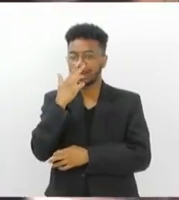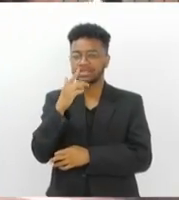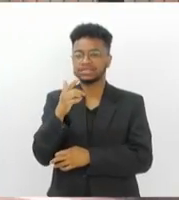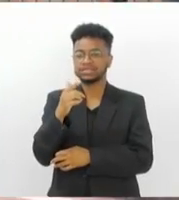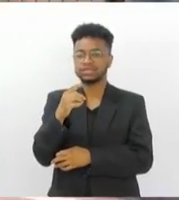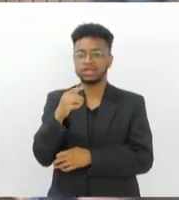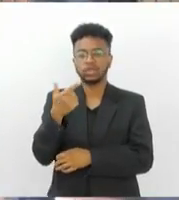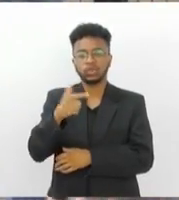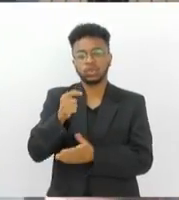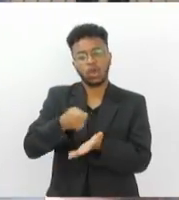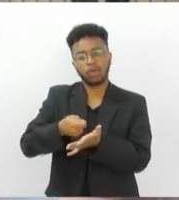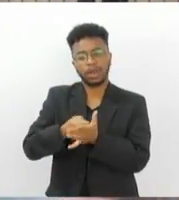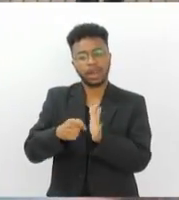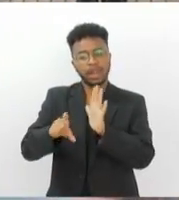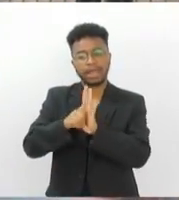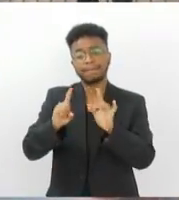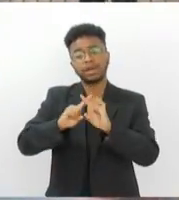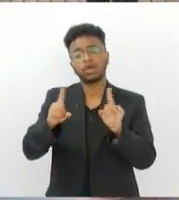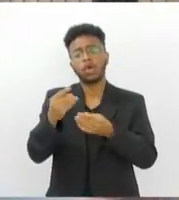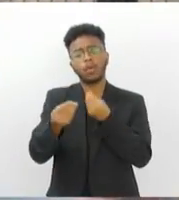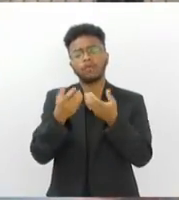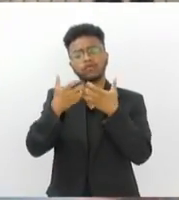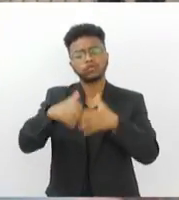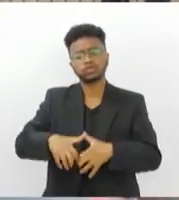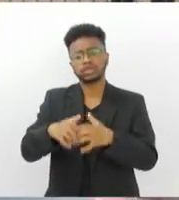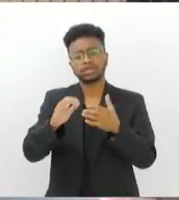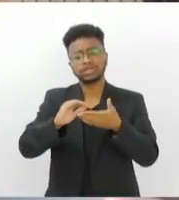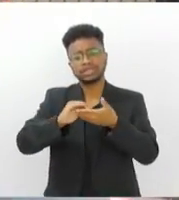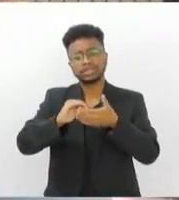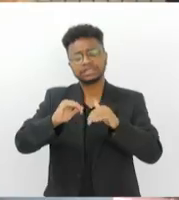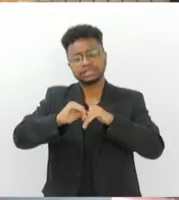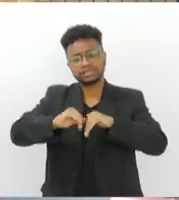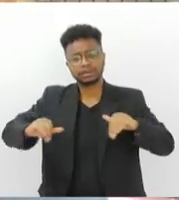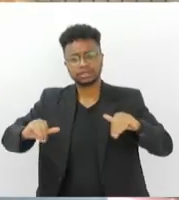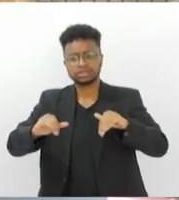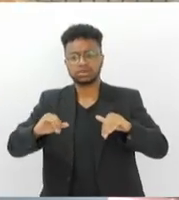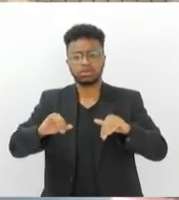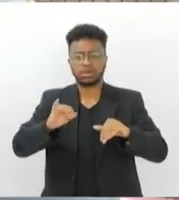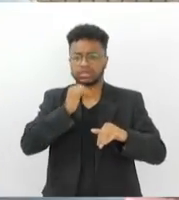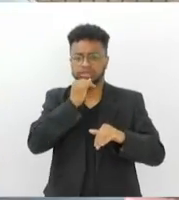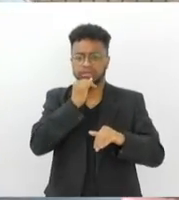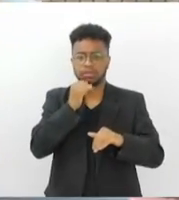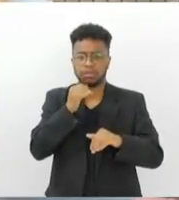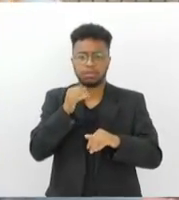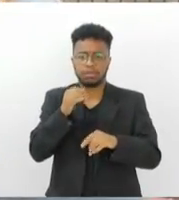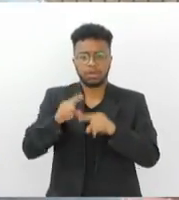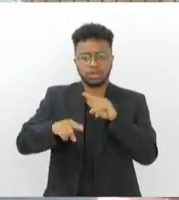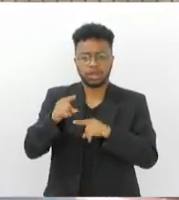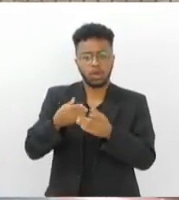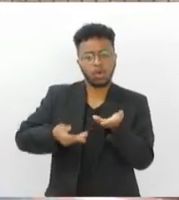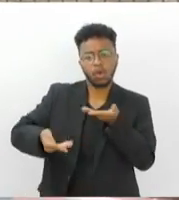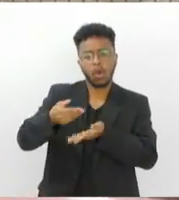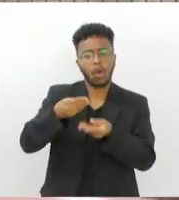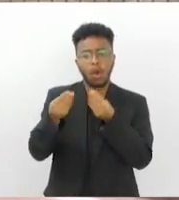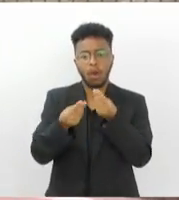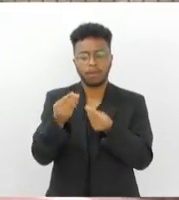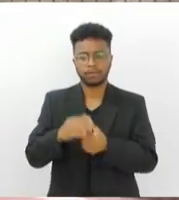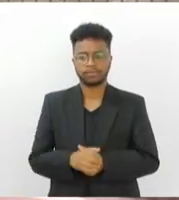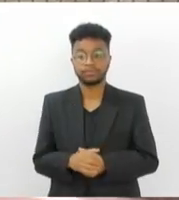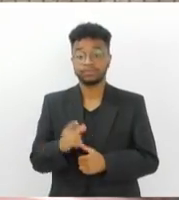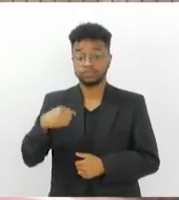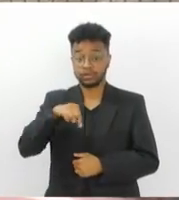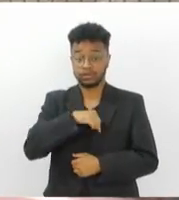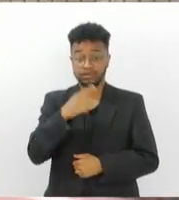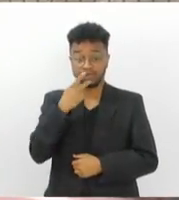separação mas não é bem assim como é que funciona essa essa separação em relação à partilha de bens desse a gente só pode falar Tecnicamente